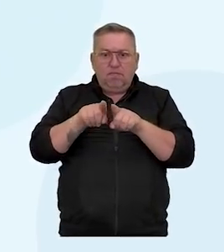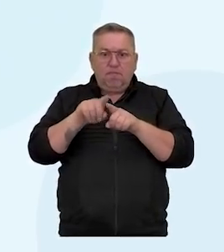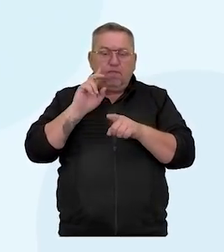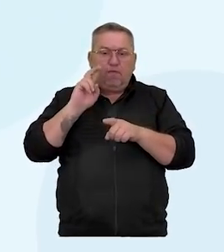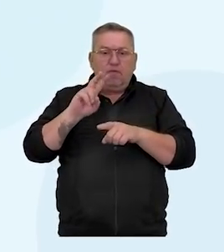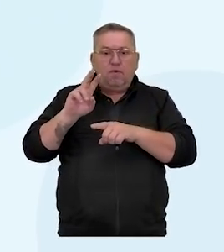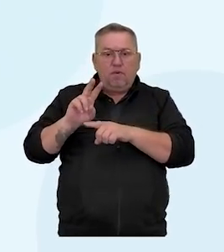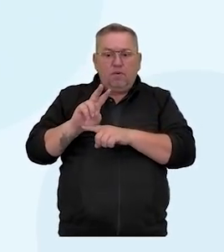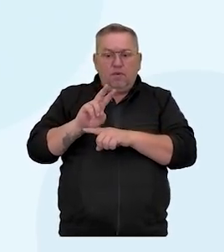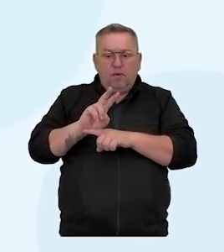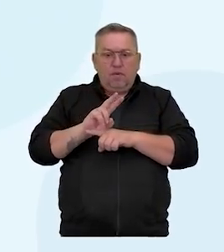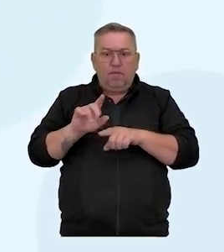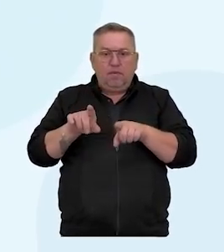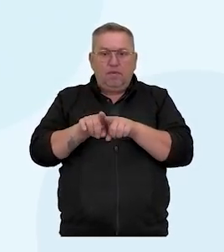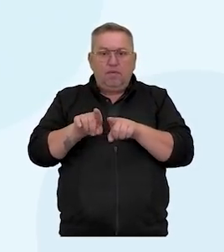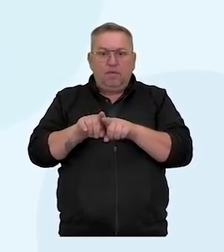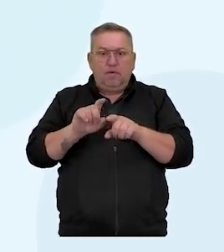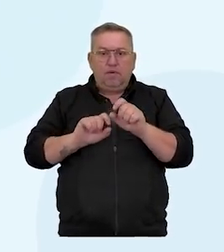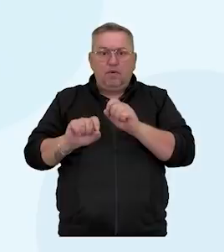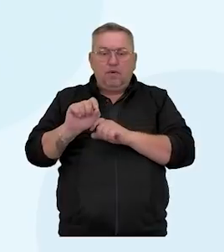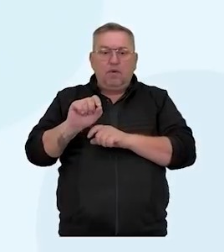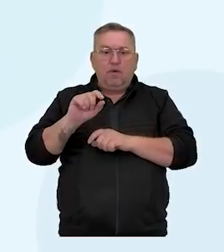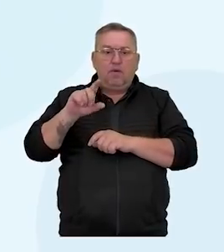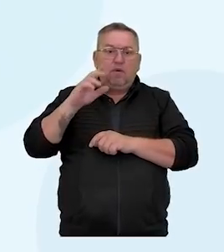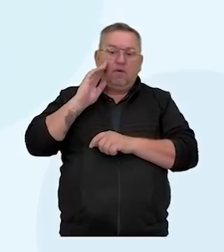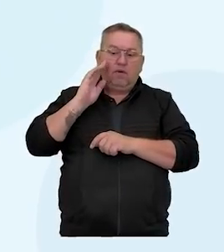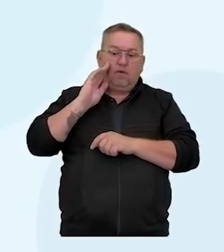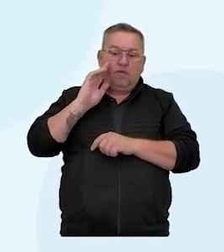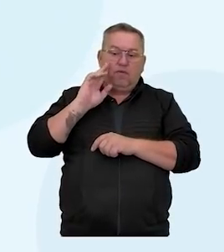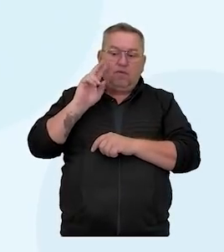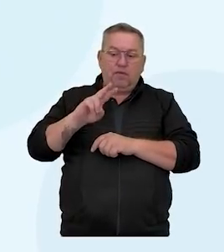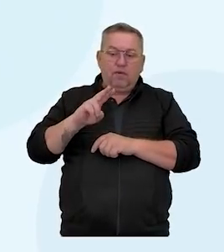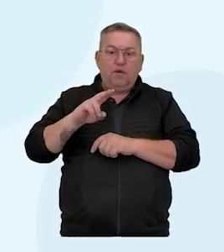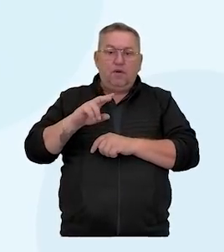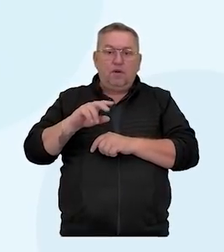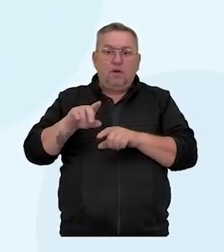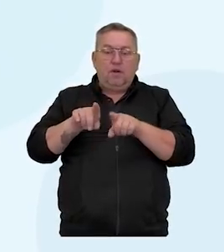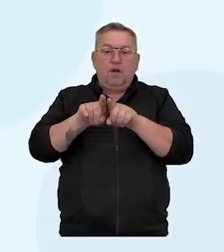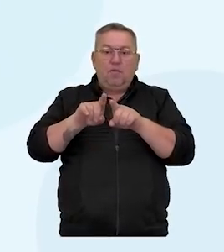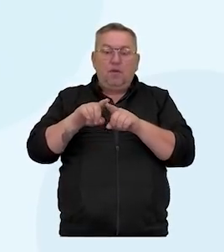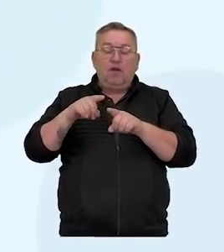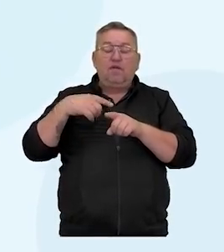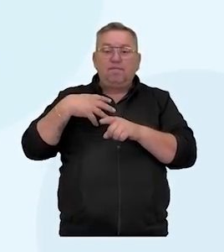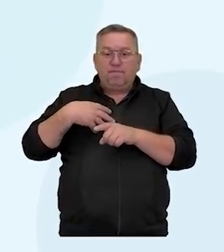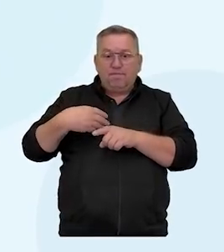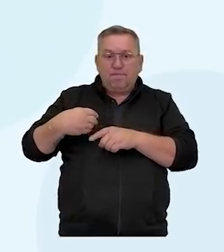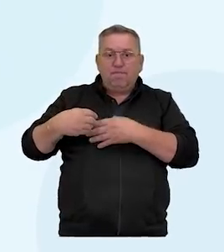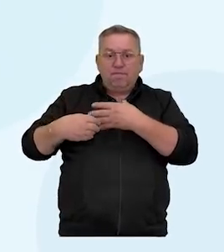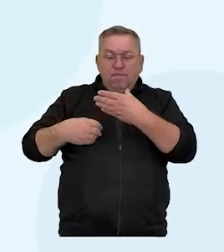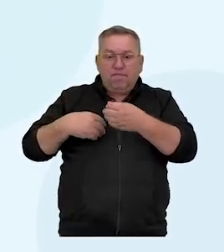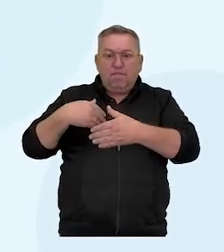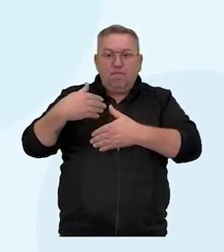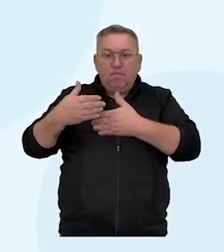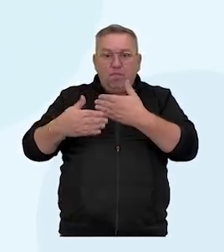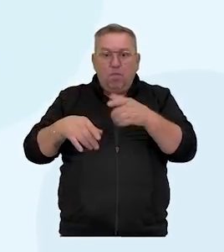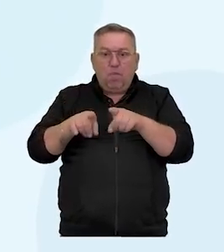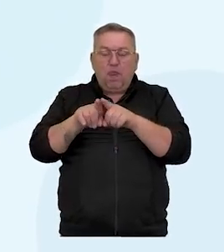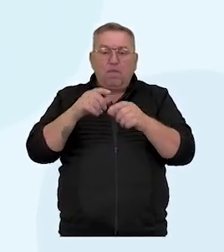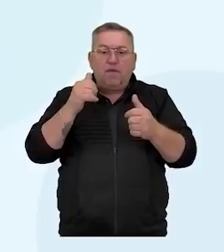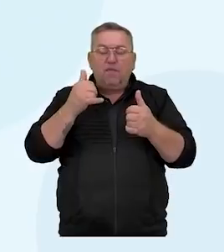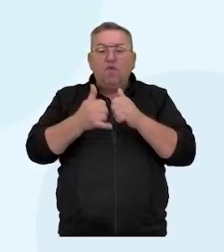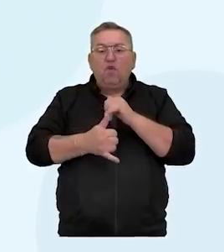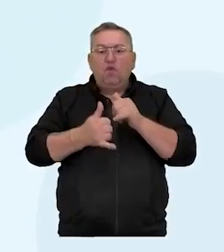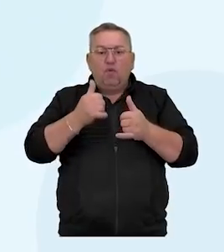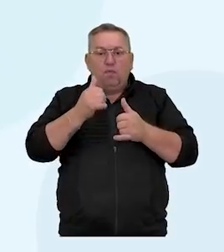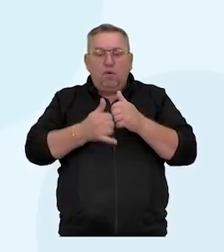ficar famoso, né, hoje em dia. Então, se a gente teve gerações passadas que o menino jogador de